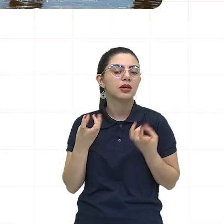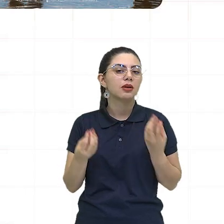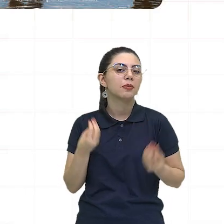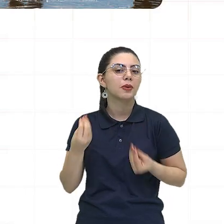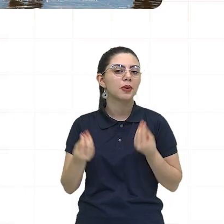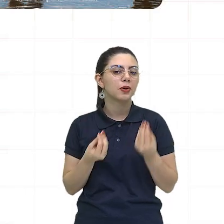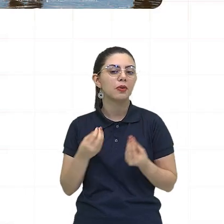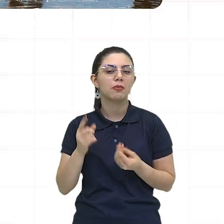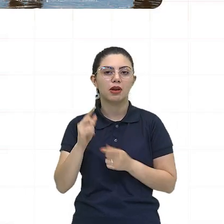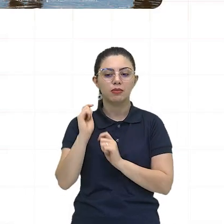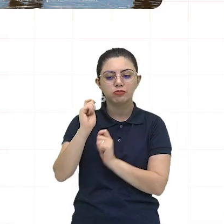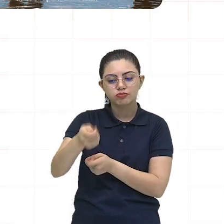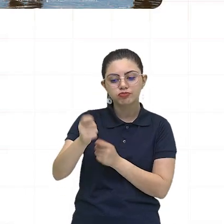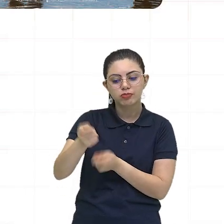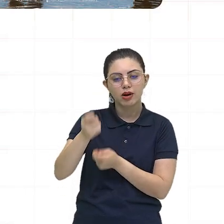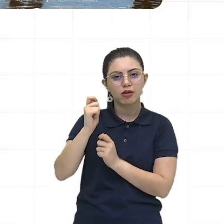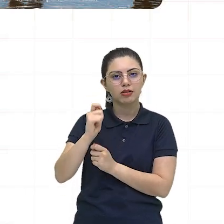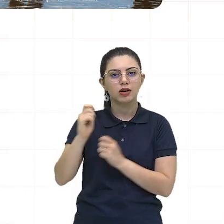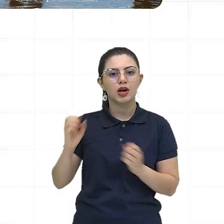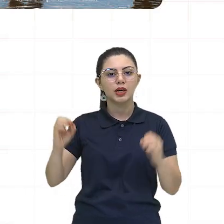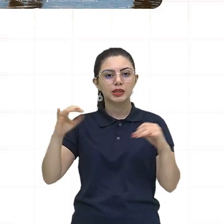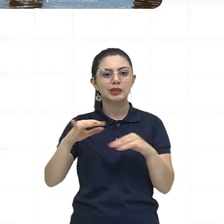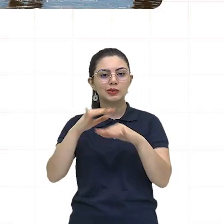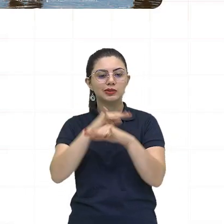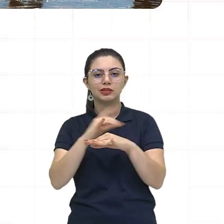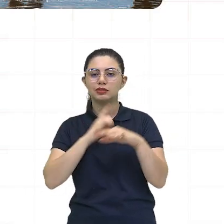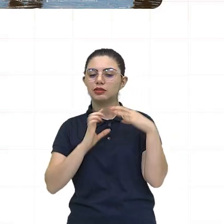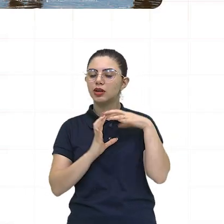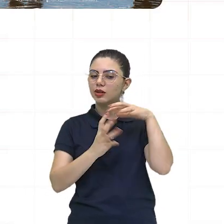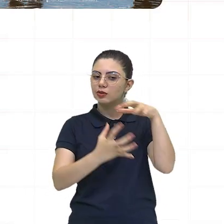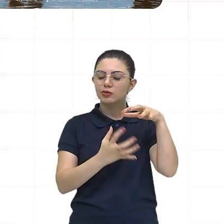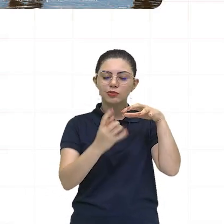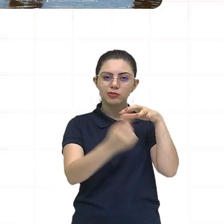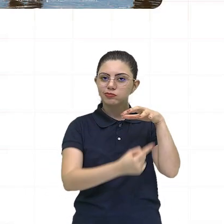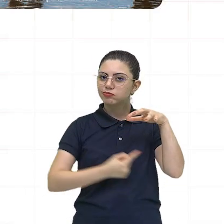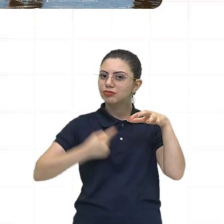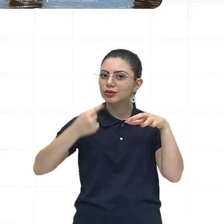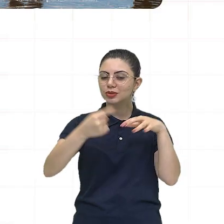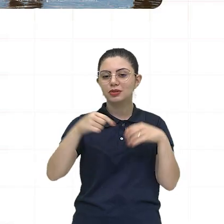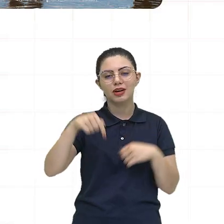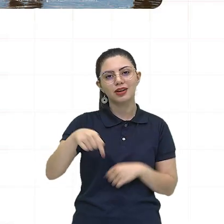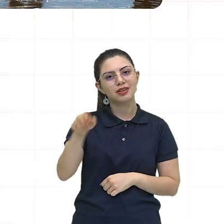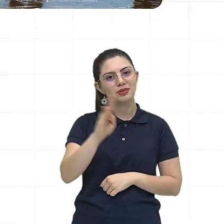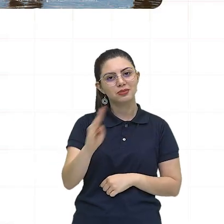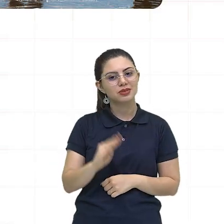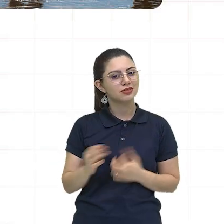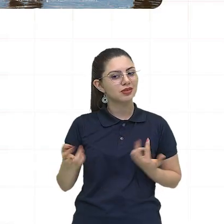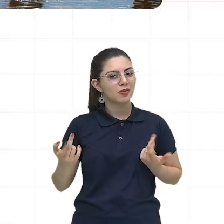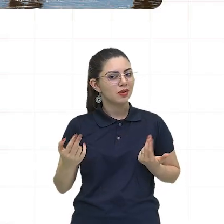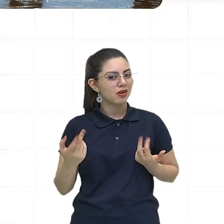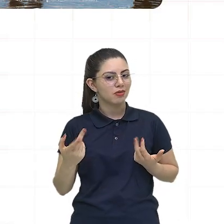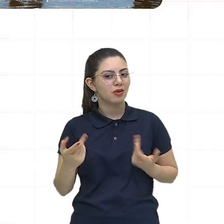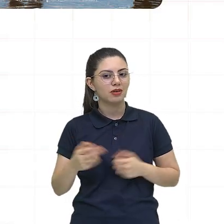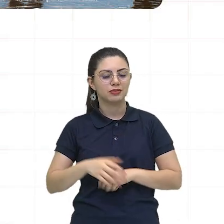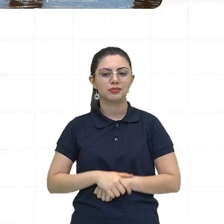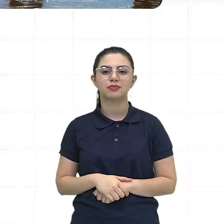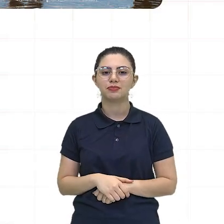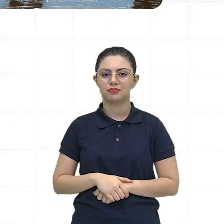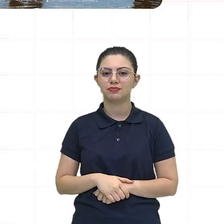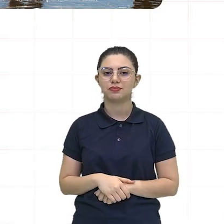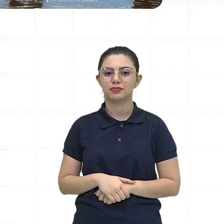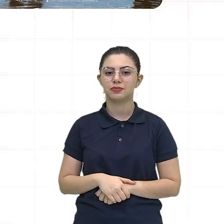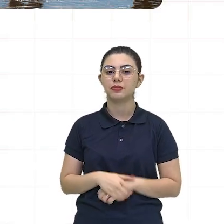que essa pesca marinha, gente, ela vai estar distribuída ao redor do mundo. E no Brasil não vai ser diferente, tá? Onde a gente